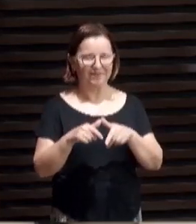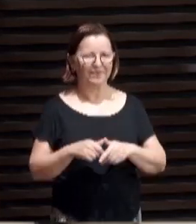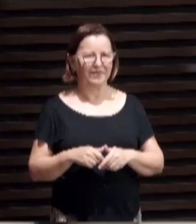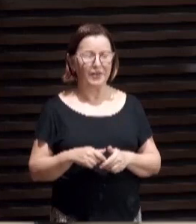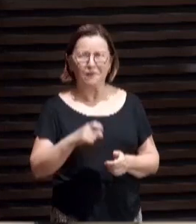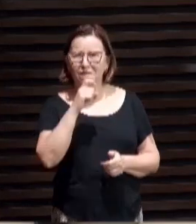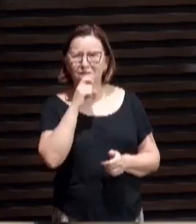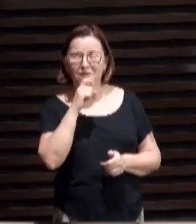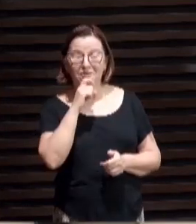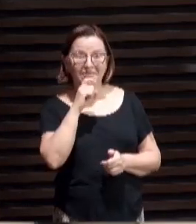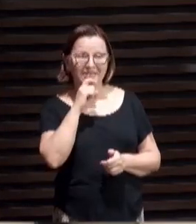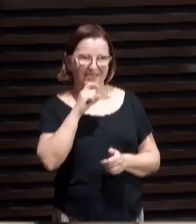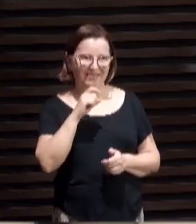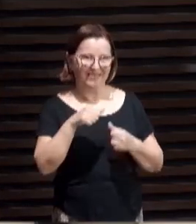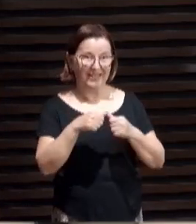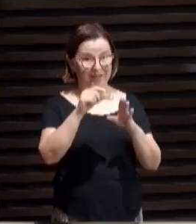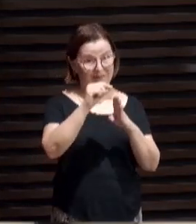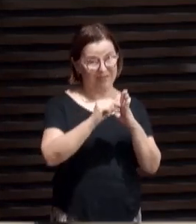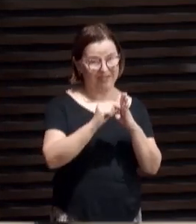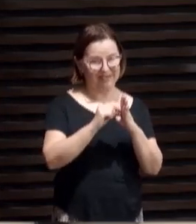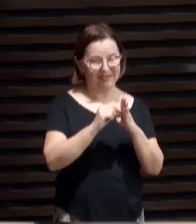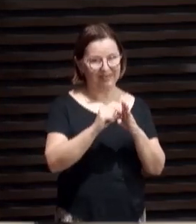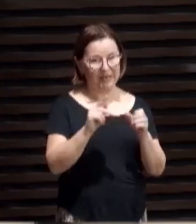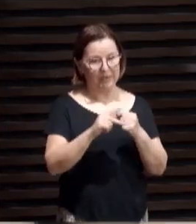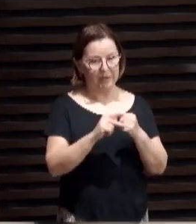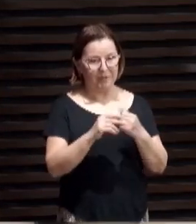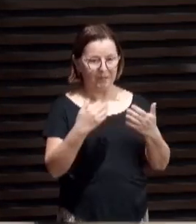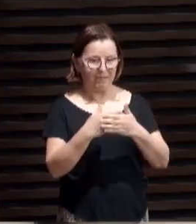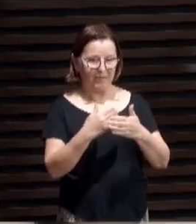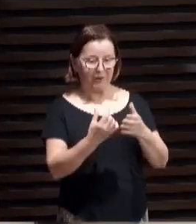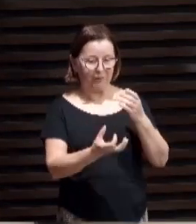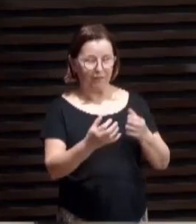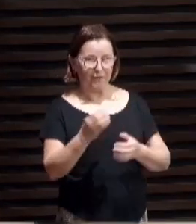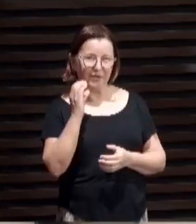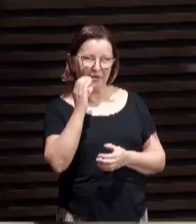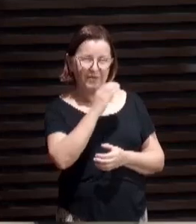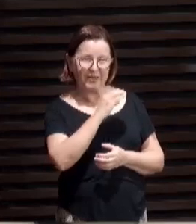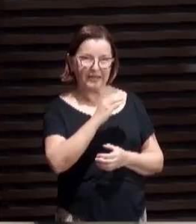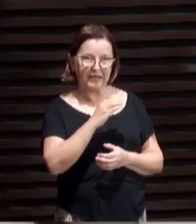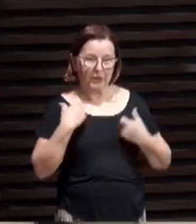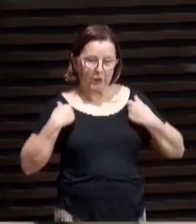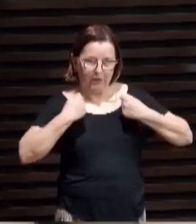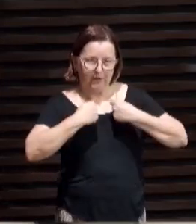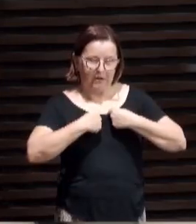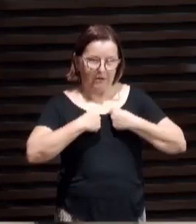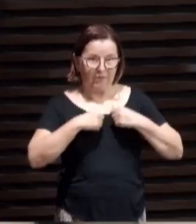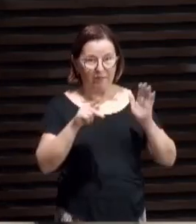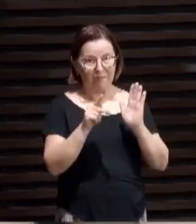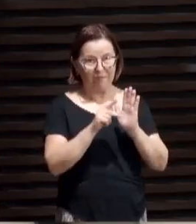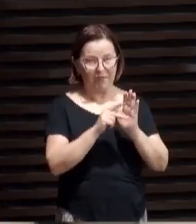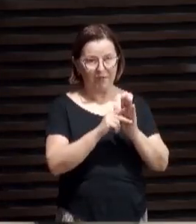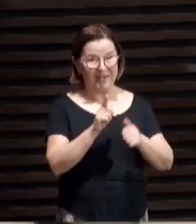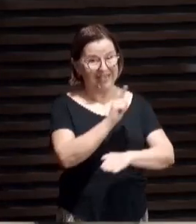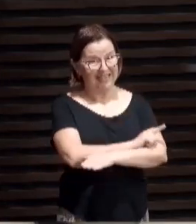frio. Estão aquentando ali ao fogo, vestido com roupa própria da